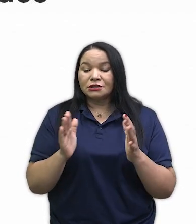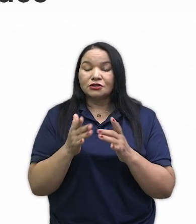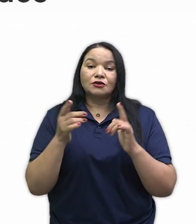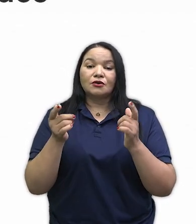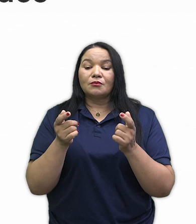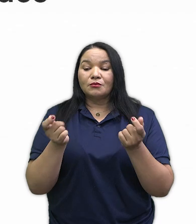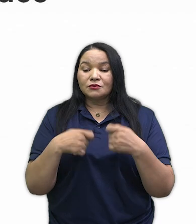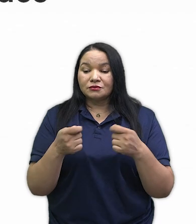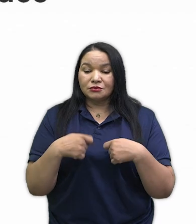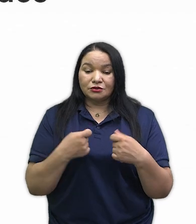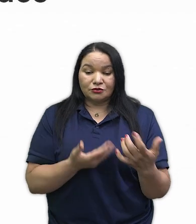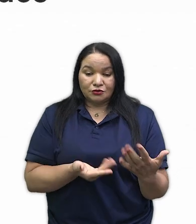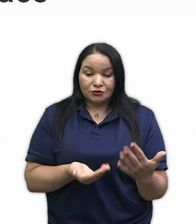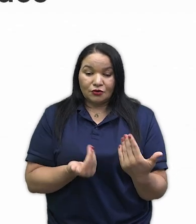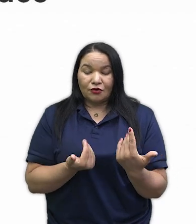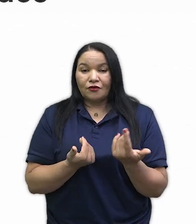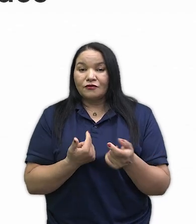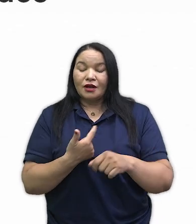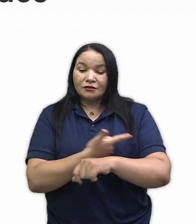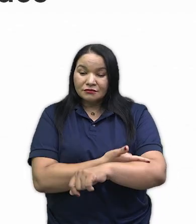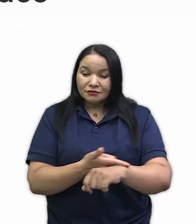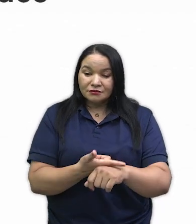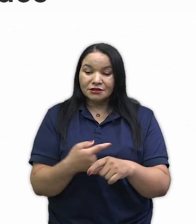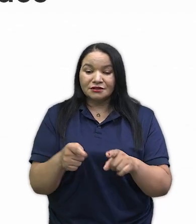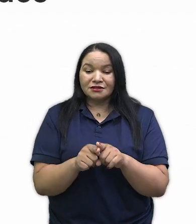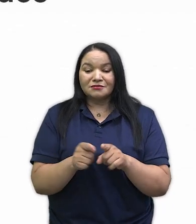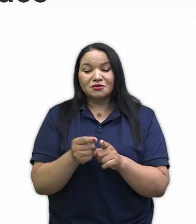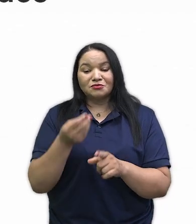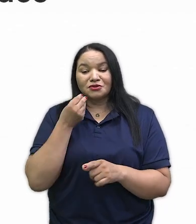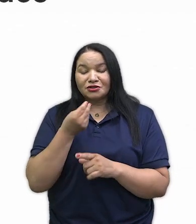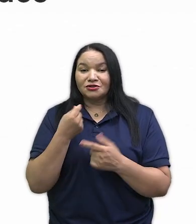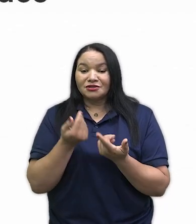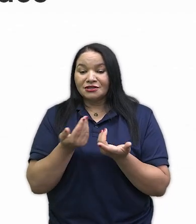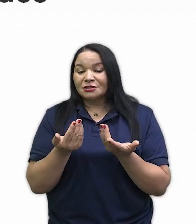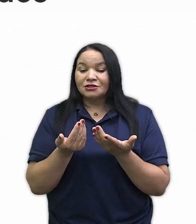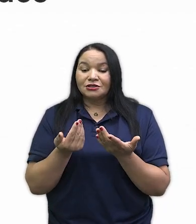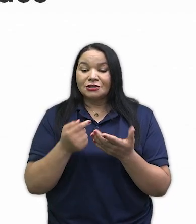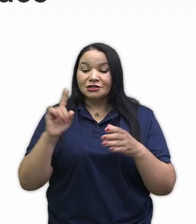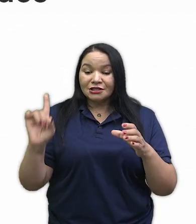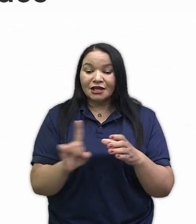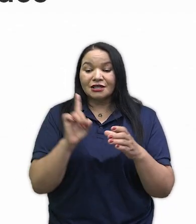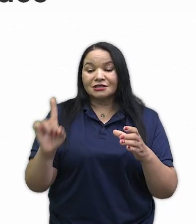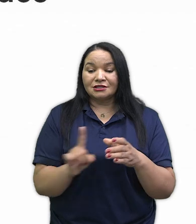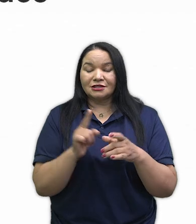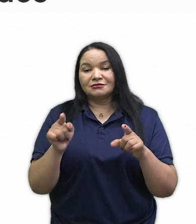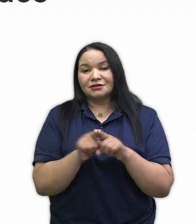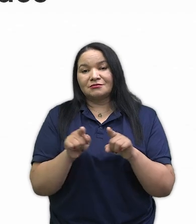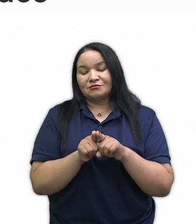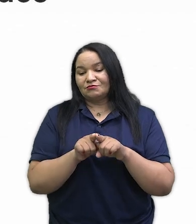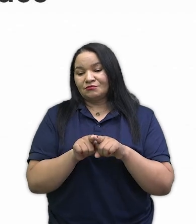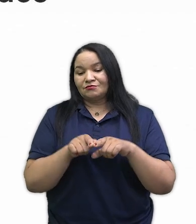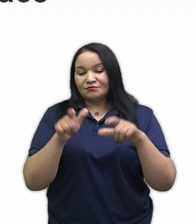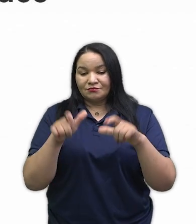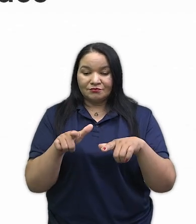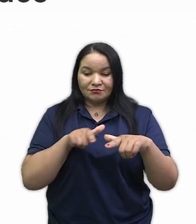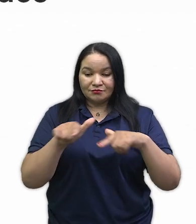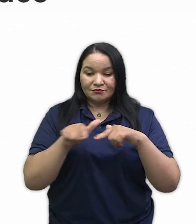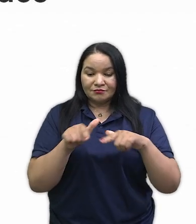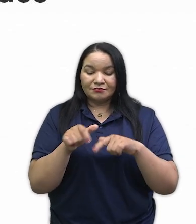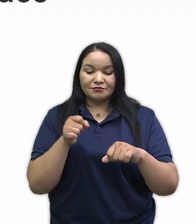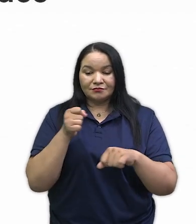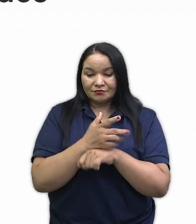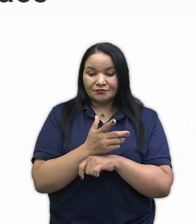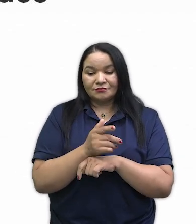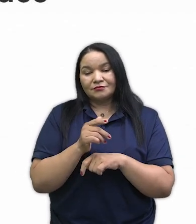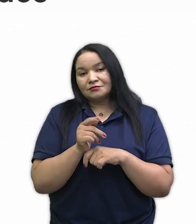os jovens desenvolvam disciplina, além de oportunidades de integração e inserção no mercado de trabalho,